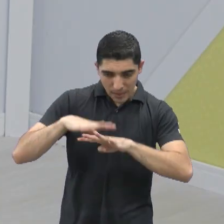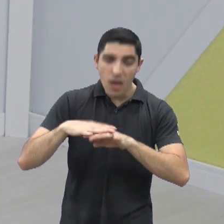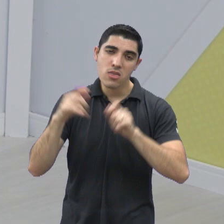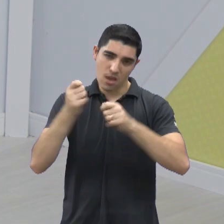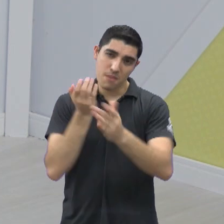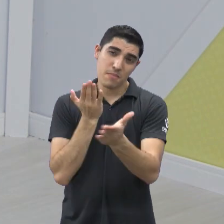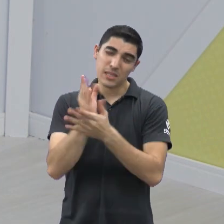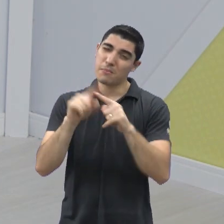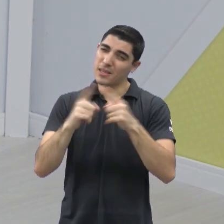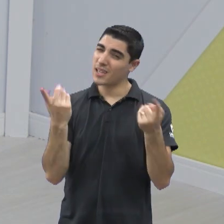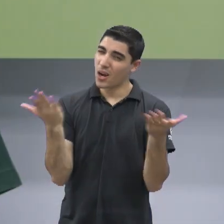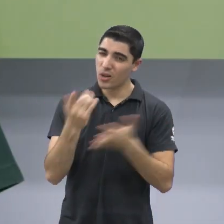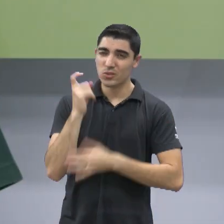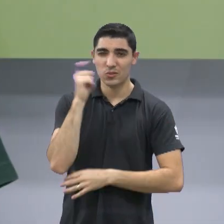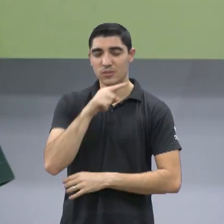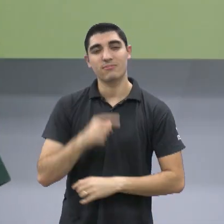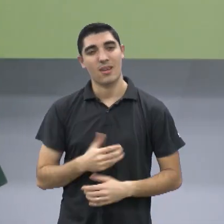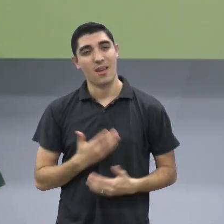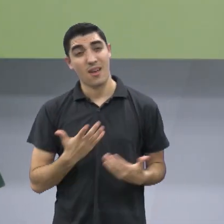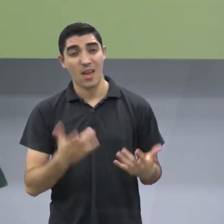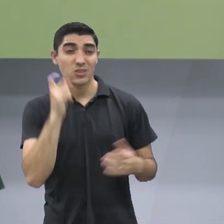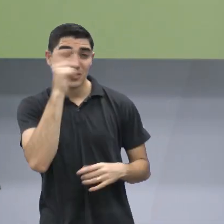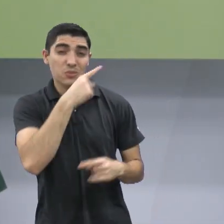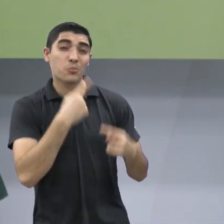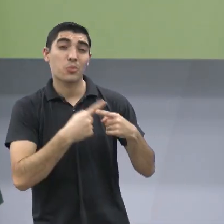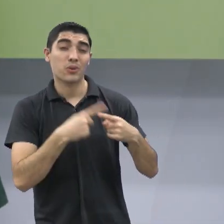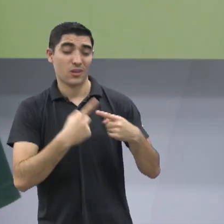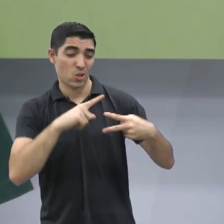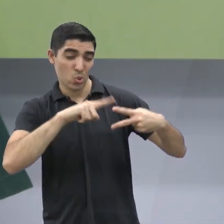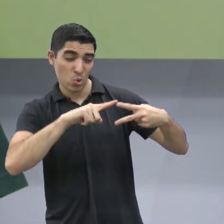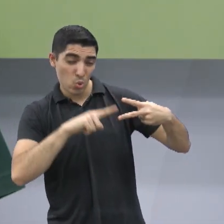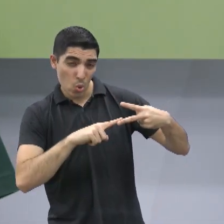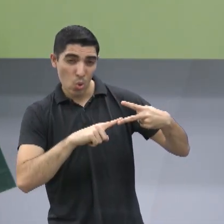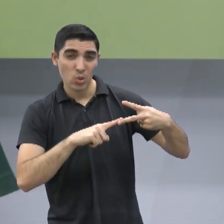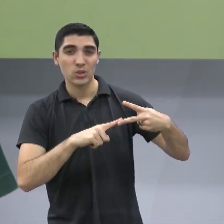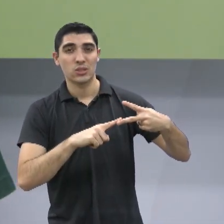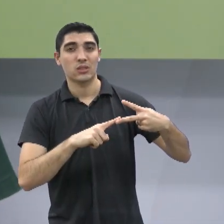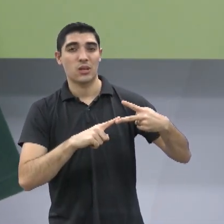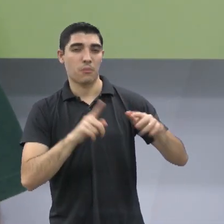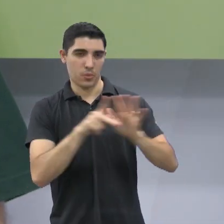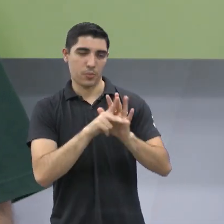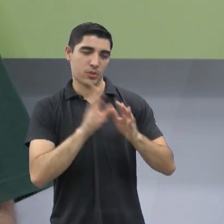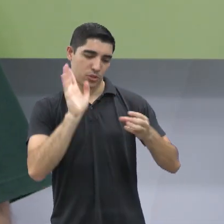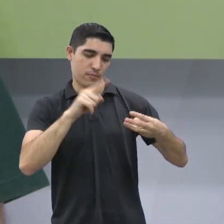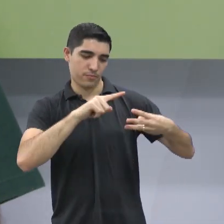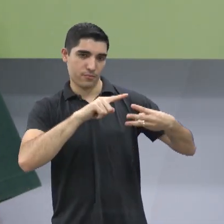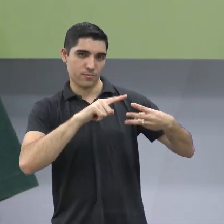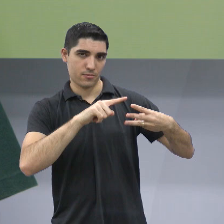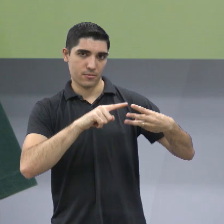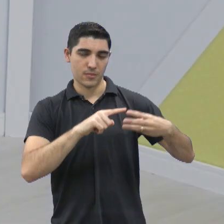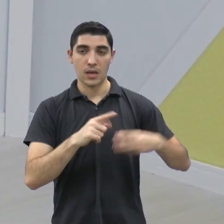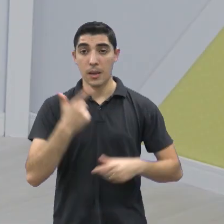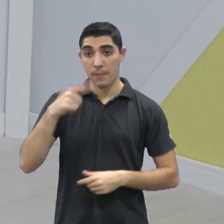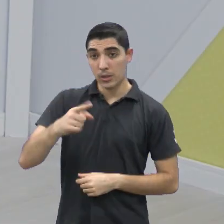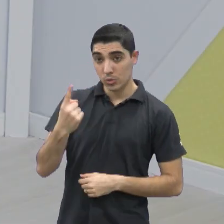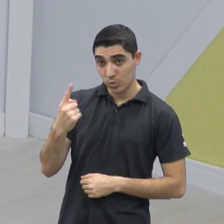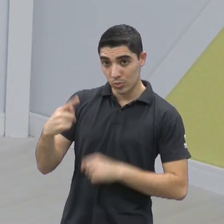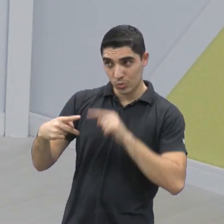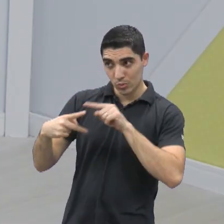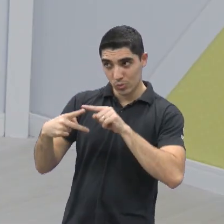Brunão. É difícil porque são 2 jogos agora fora de casa e 1 em casa, né? O São José dos jogos em casa... É só mais um jogo fora e 1 em